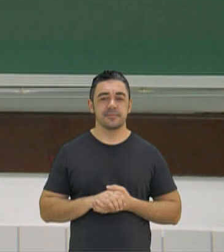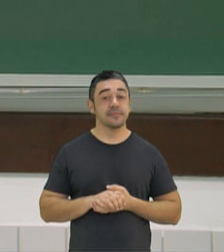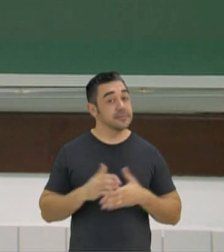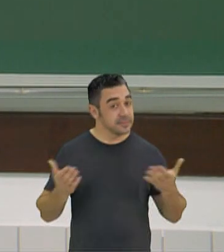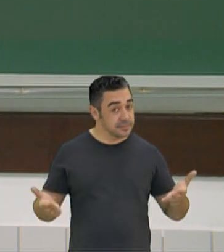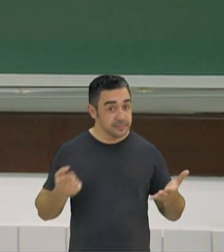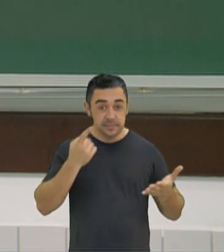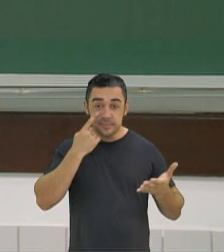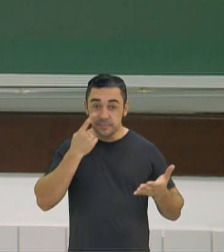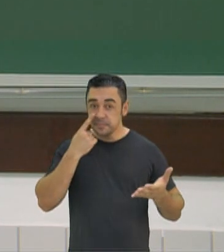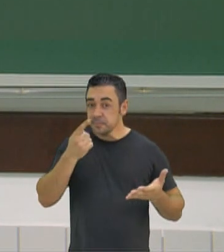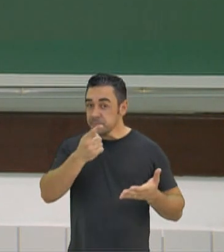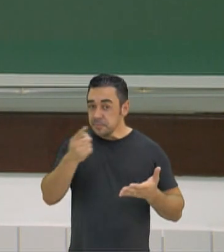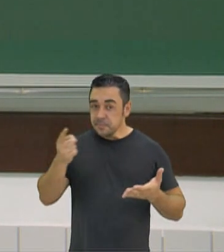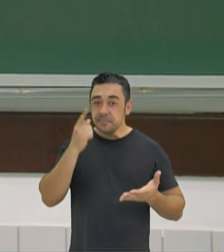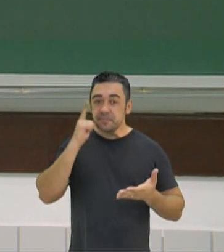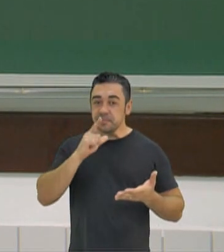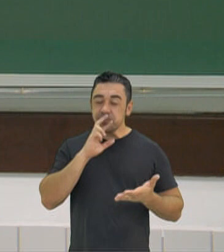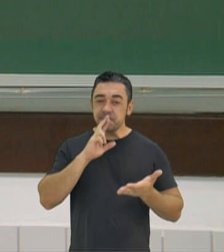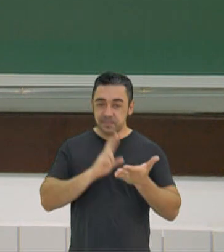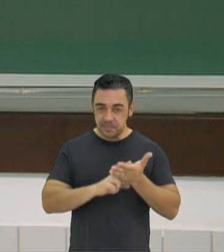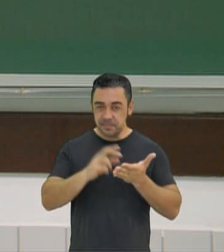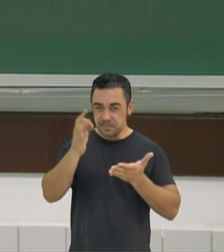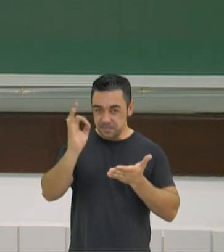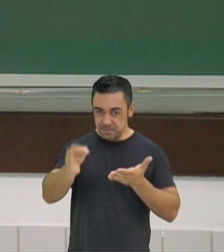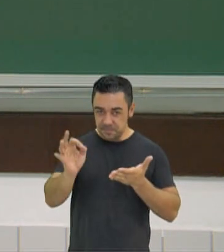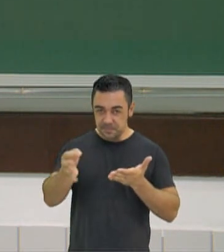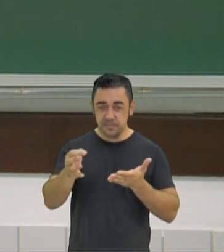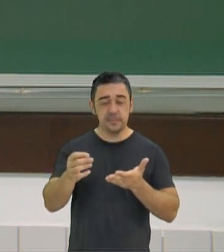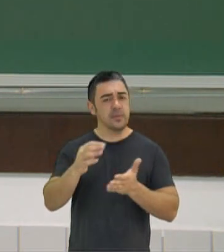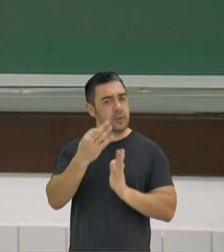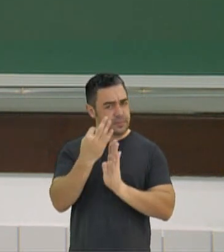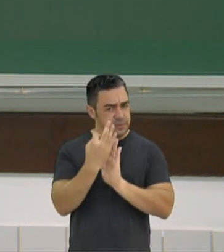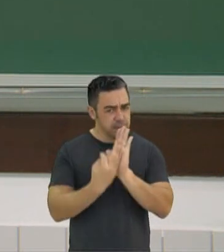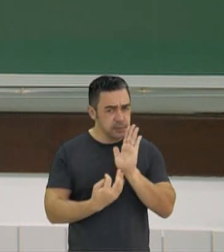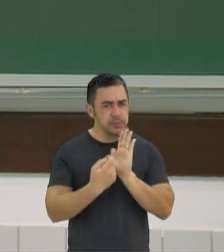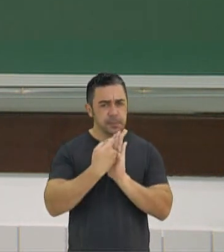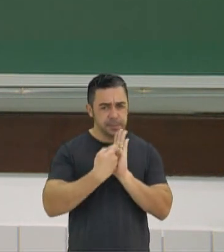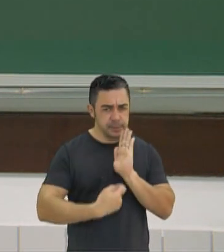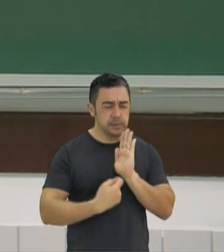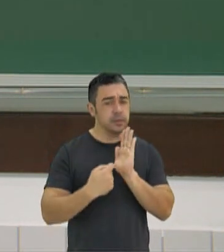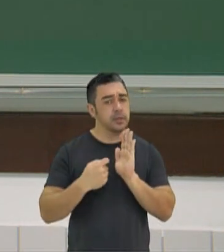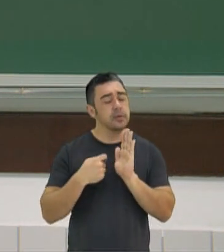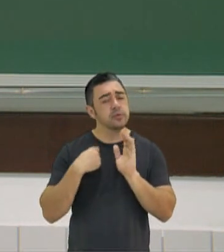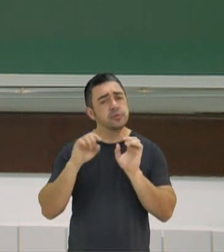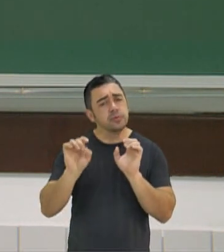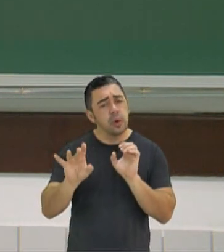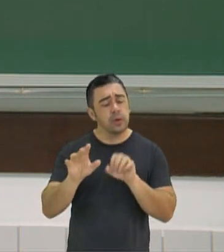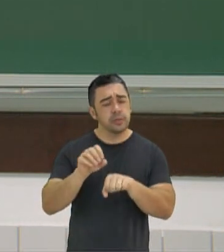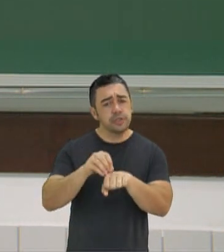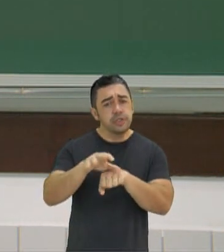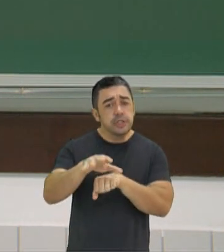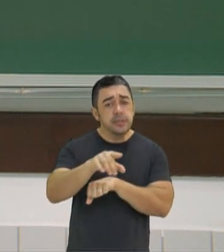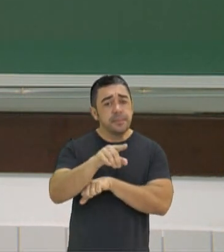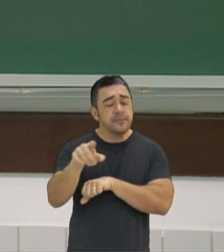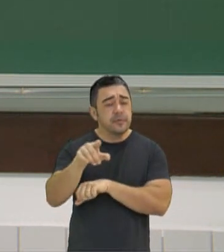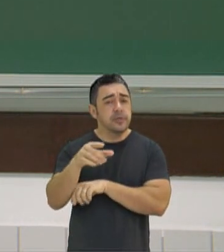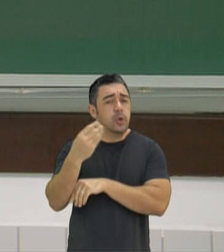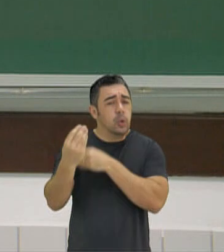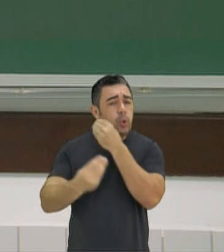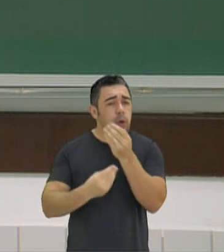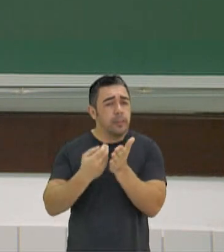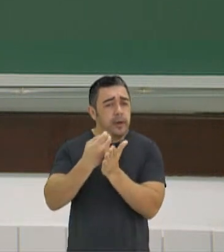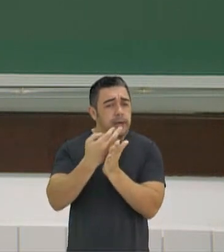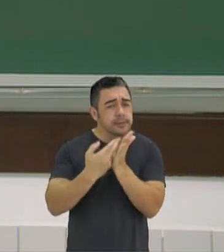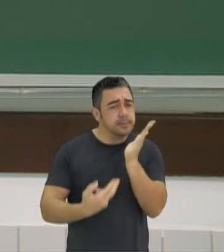Então vamos ver se vocês responderam adequadamente. Então é um texto, vou dar algumas instruções que possam orientar na execução